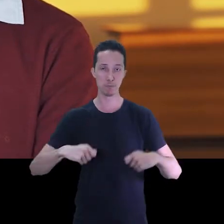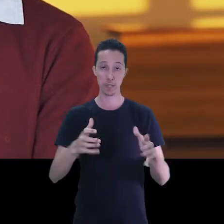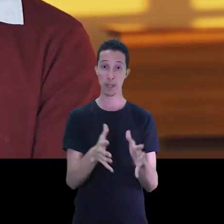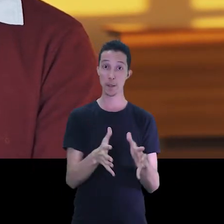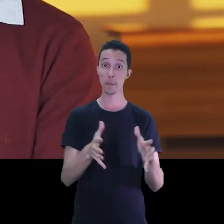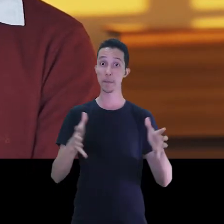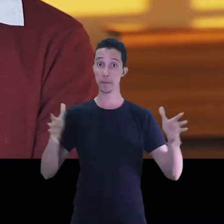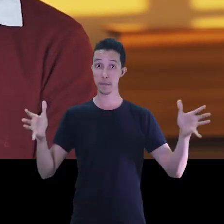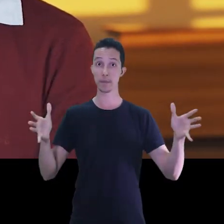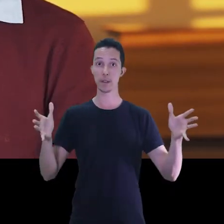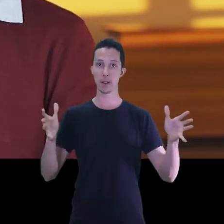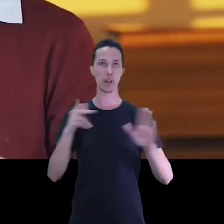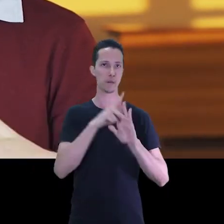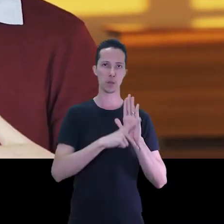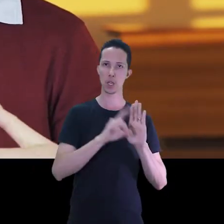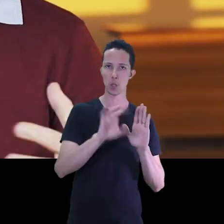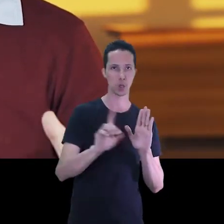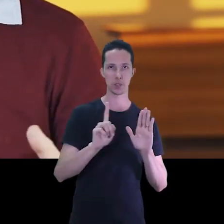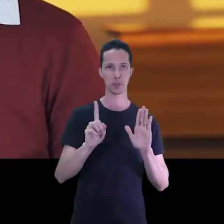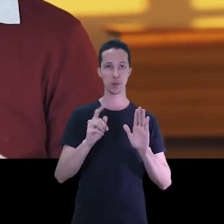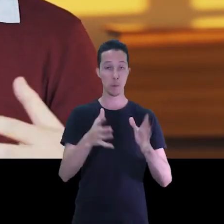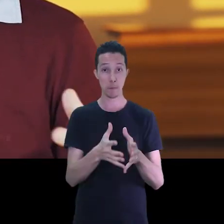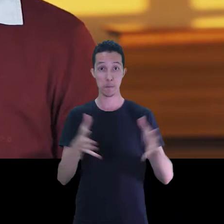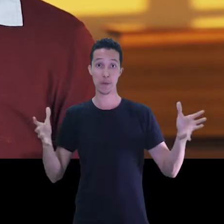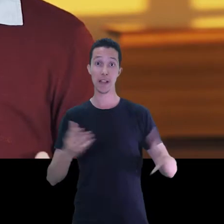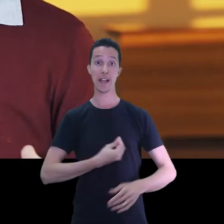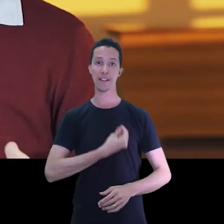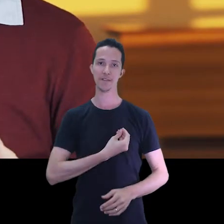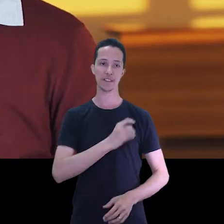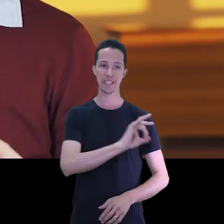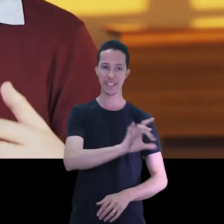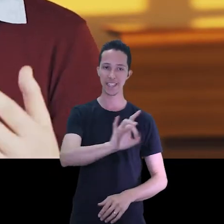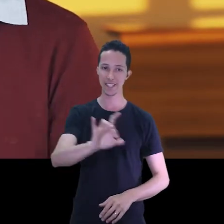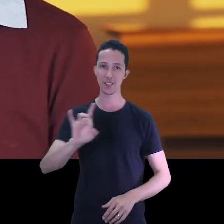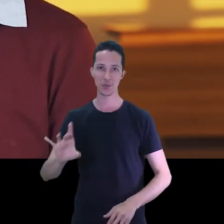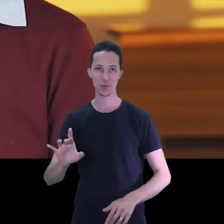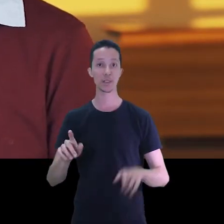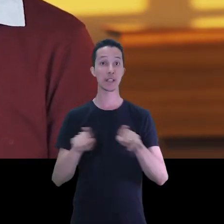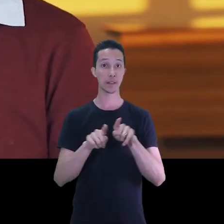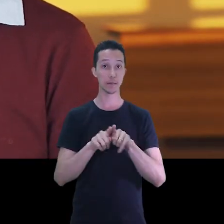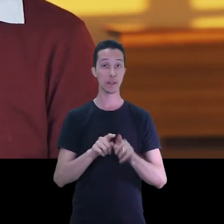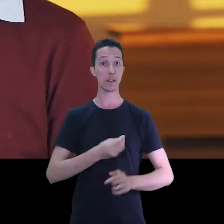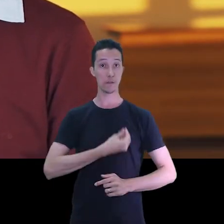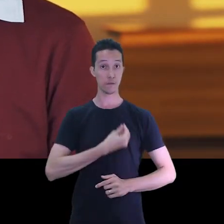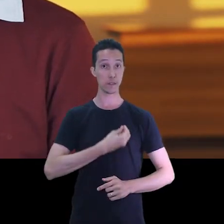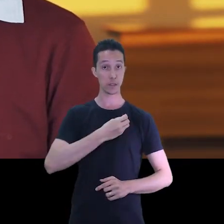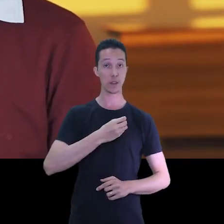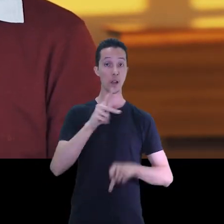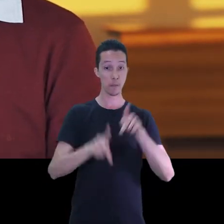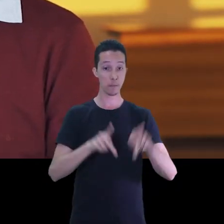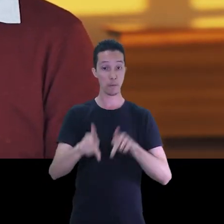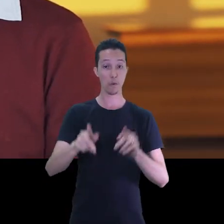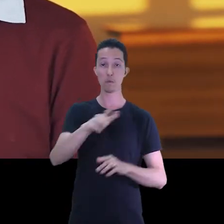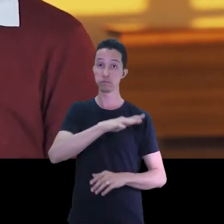e isso tem um potencial de ampliação para além do projeto, né, nas vidas dessas pessoas e